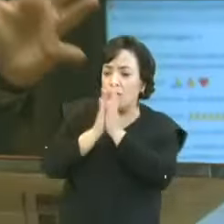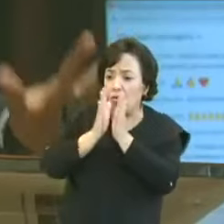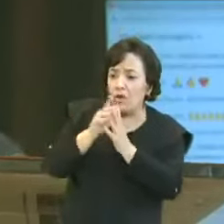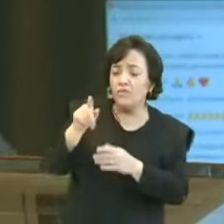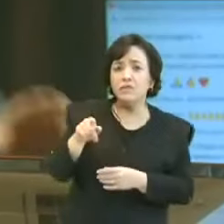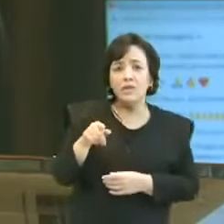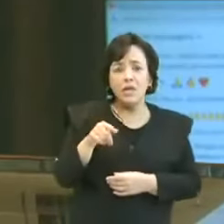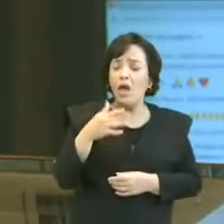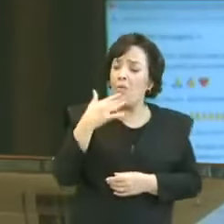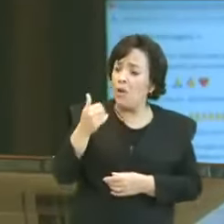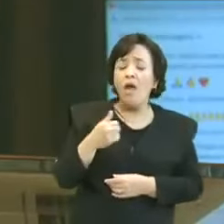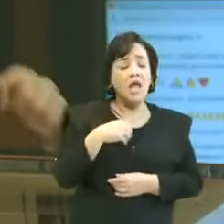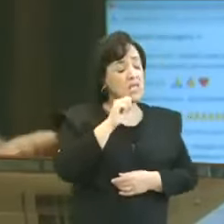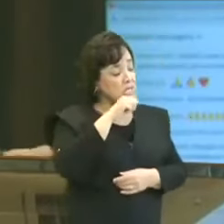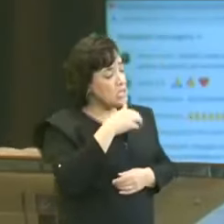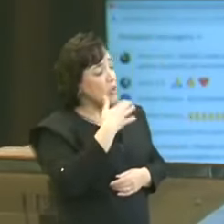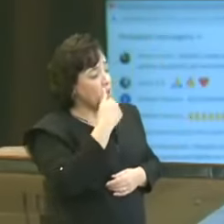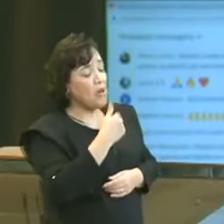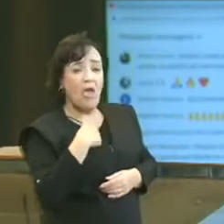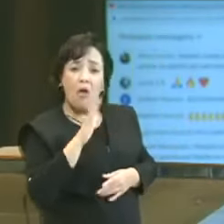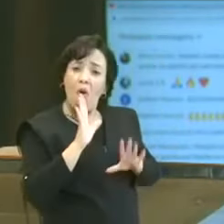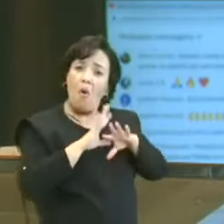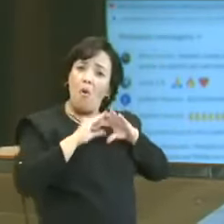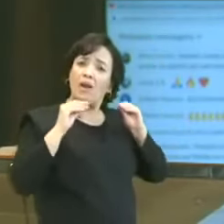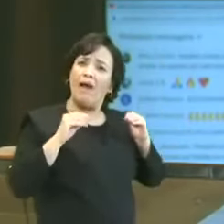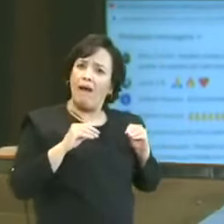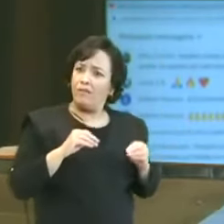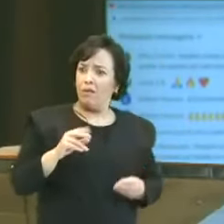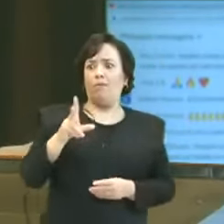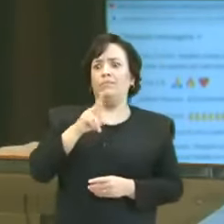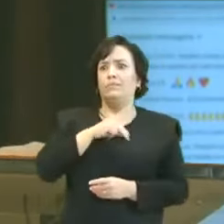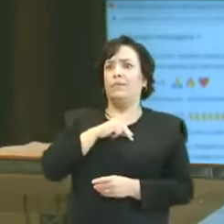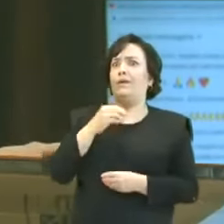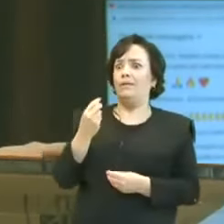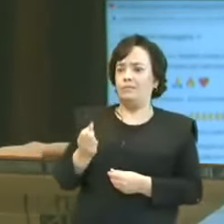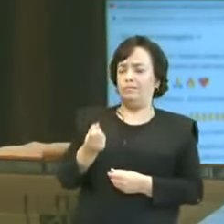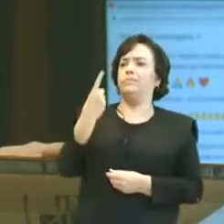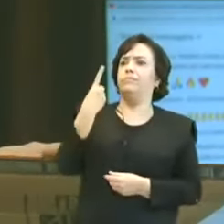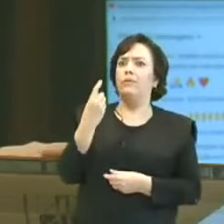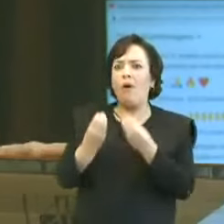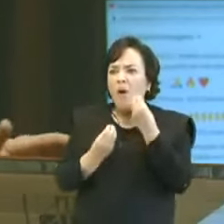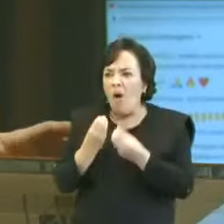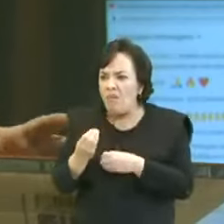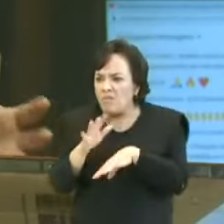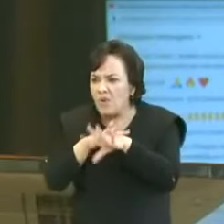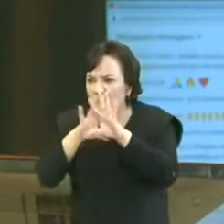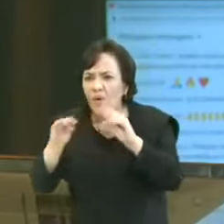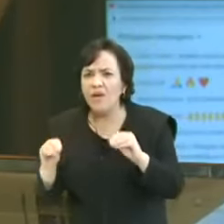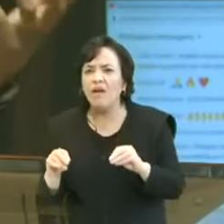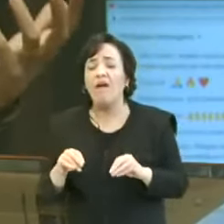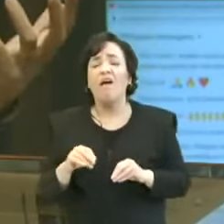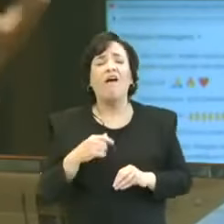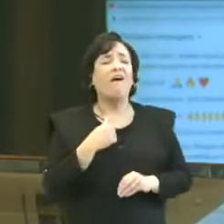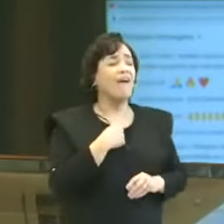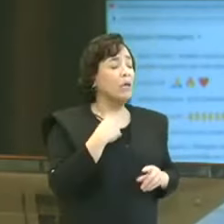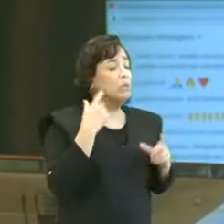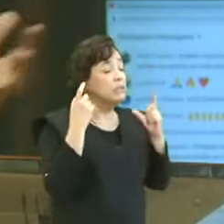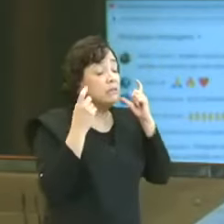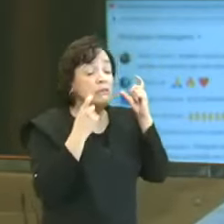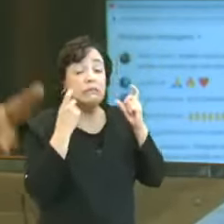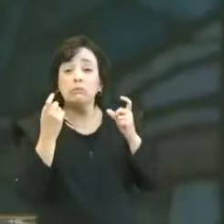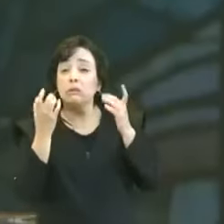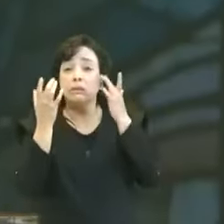que aconteceu? Ele: eu fui curado. Eu falei: mas como assim? Ele falou: olha, eu estava tão desesperado, não tinha o